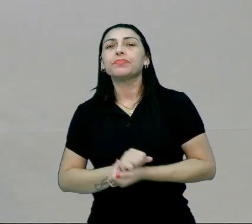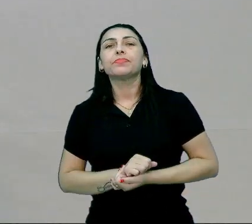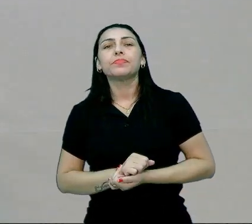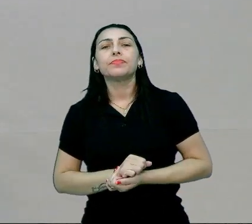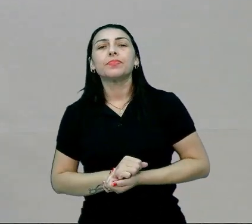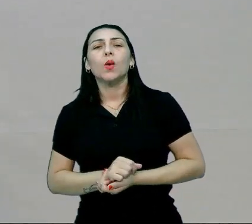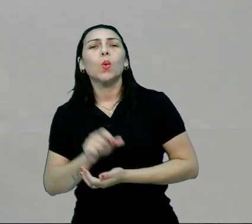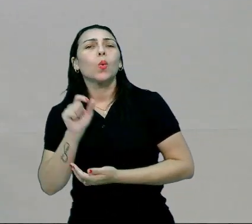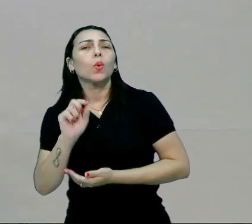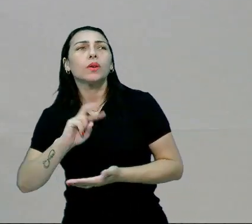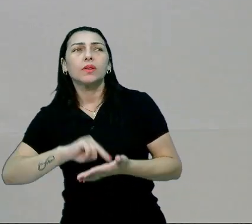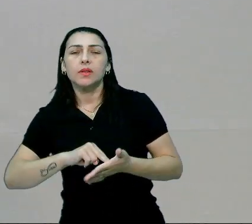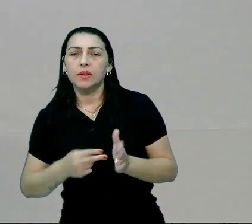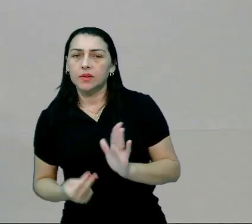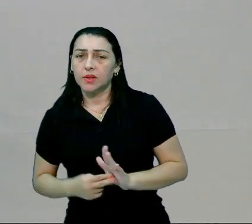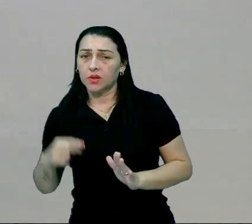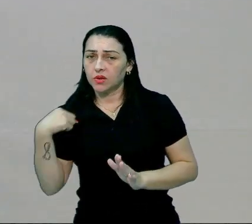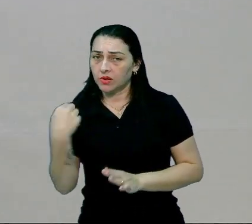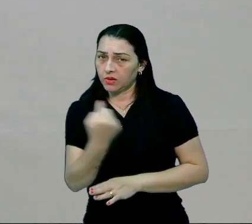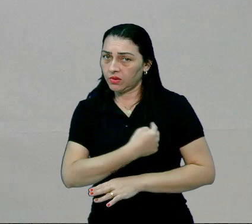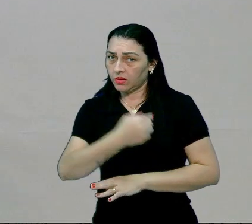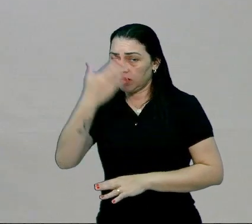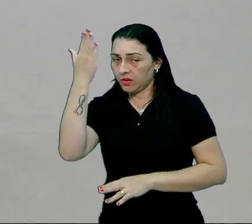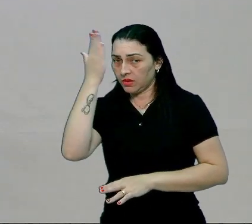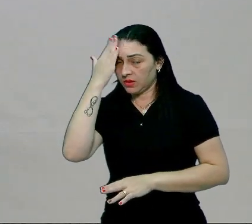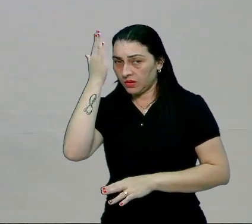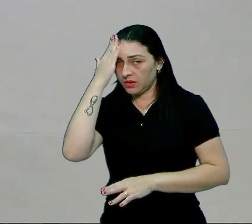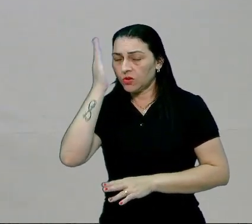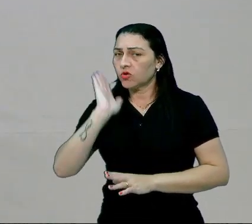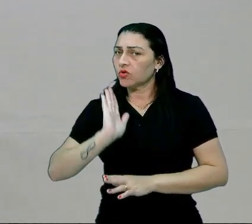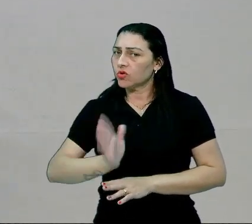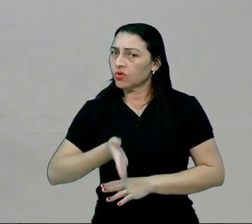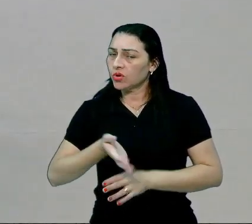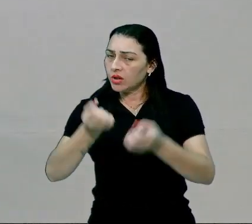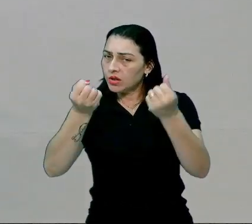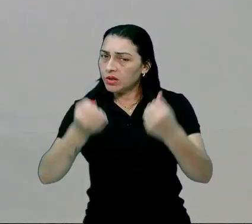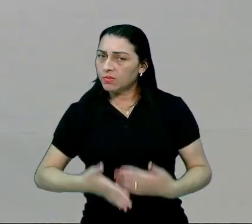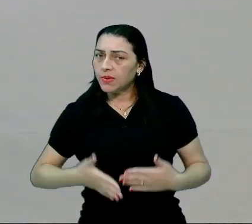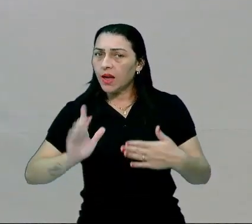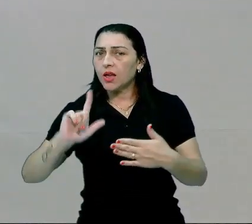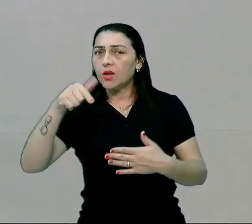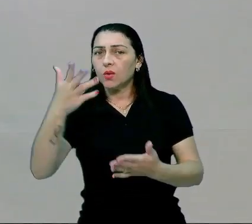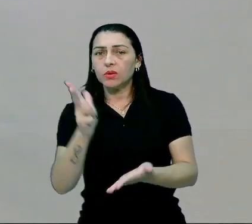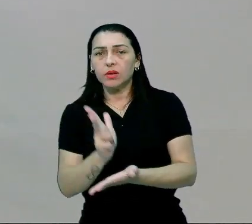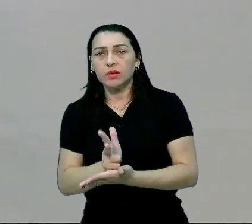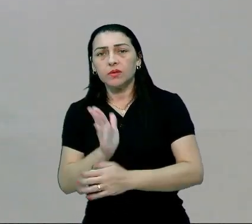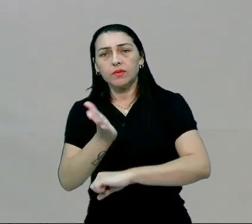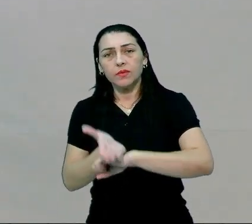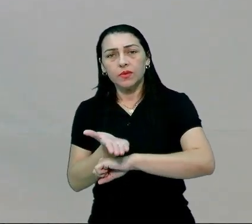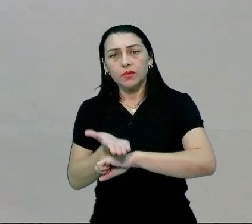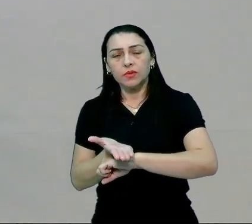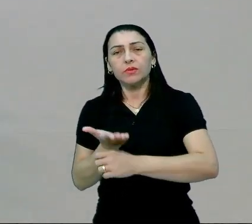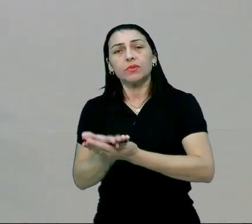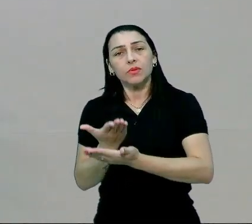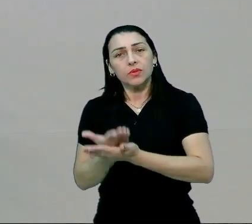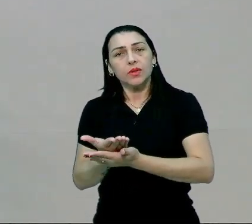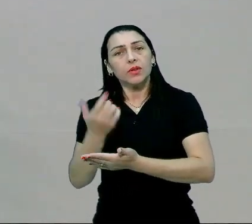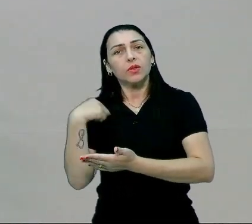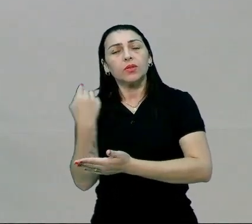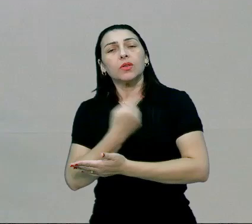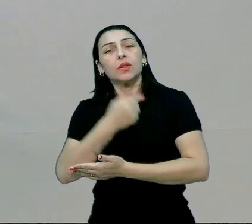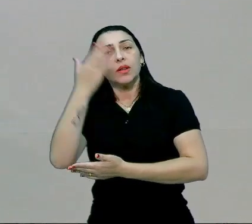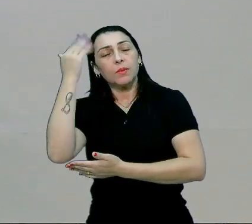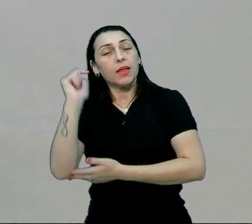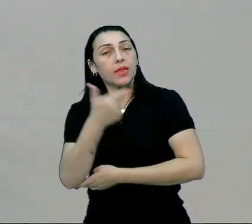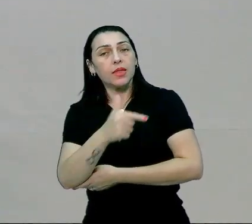Isso implica dizer o quê? Nós sabemos, e isso eu já comentei ao longo de outras videoaulas, nós sabemos que